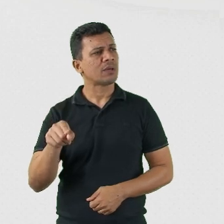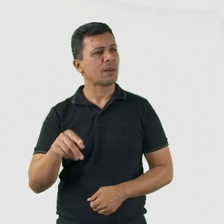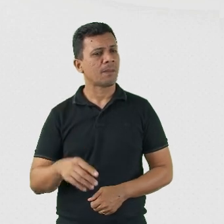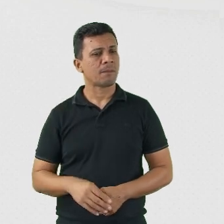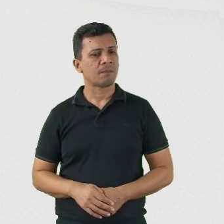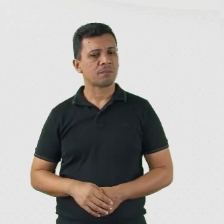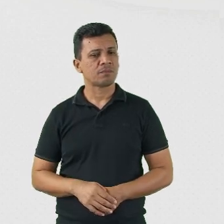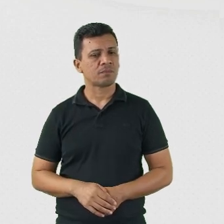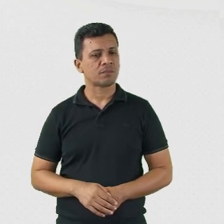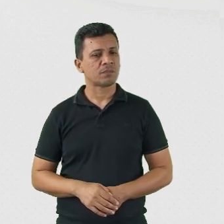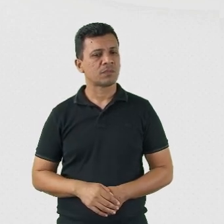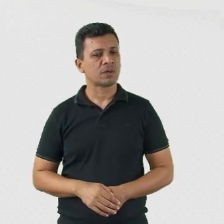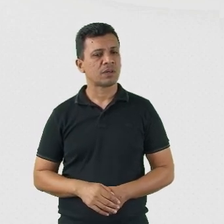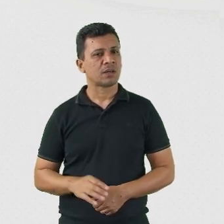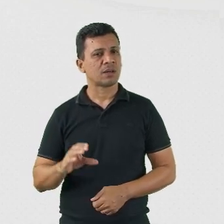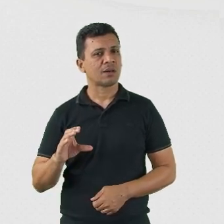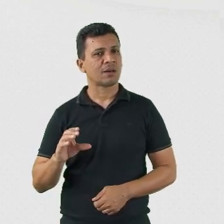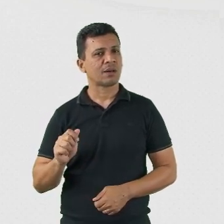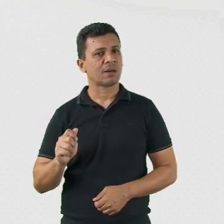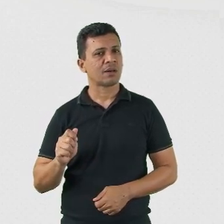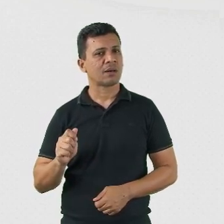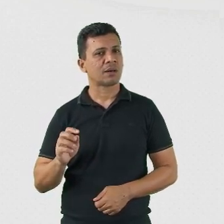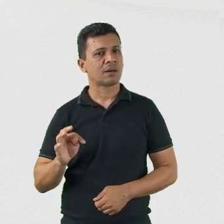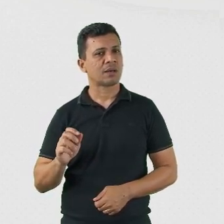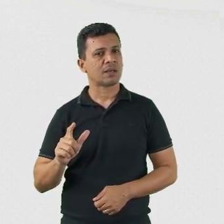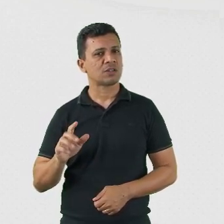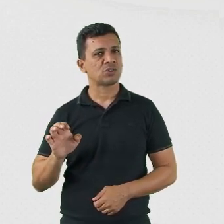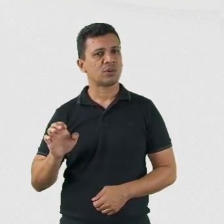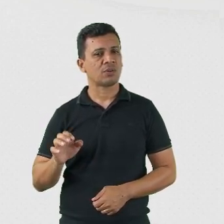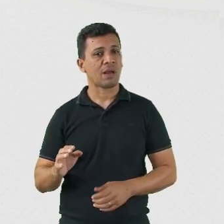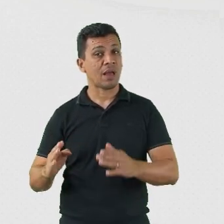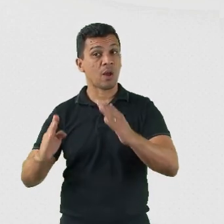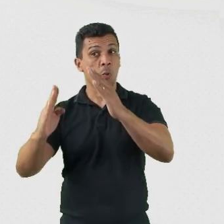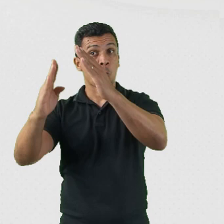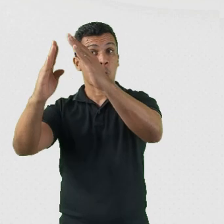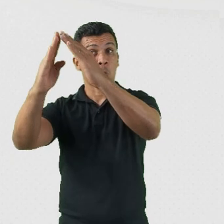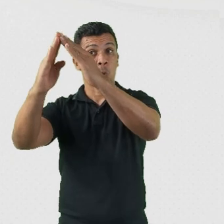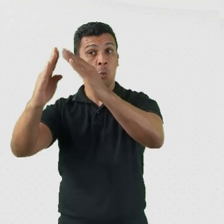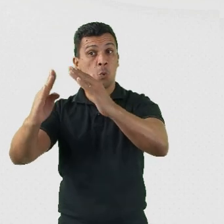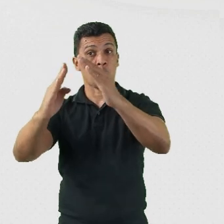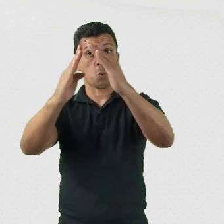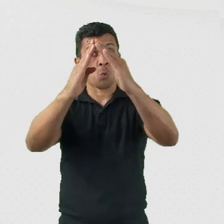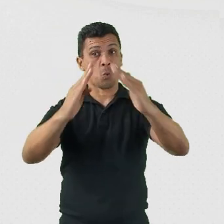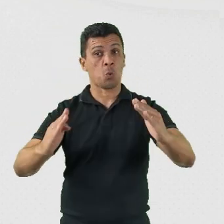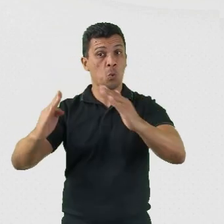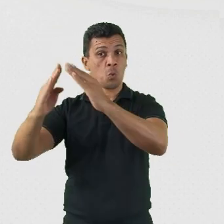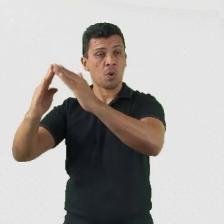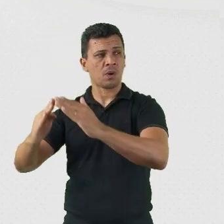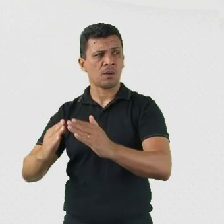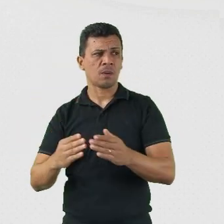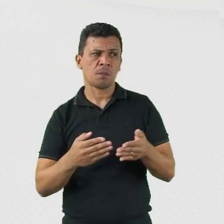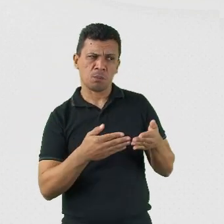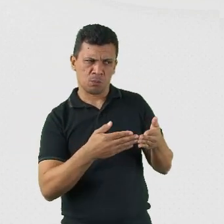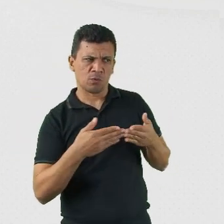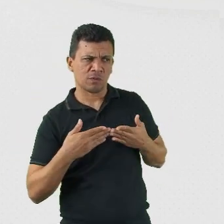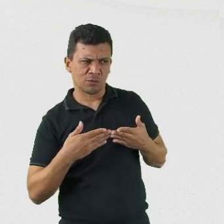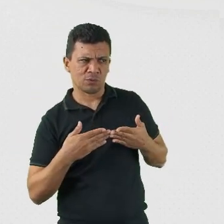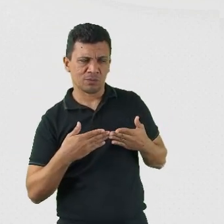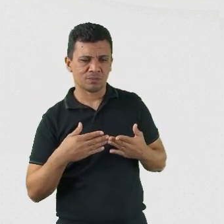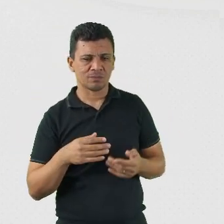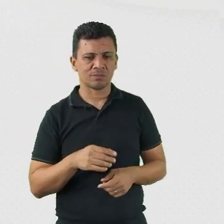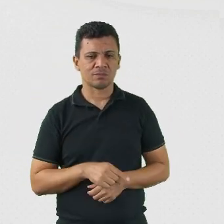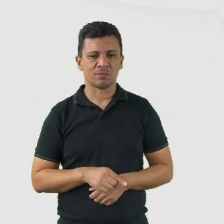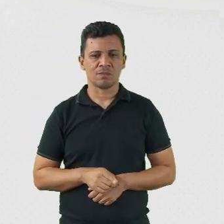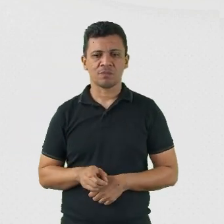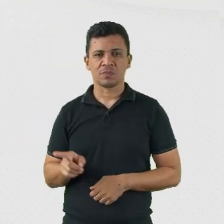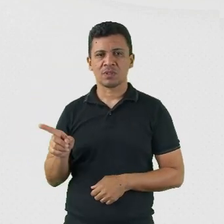o castle. O que é esse castle? É o castelo. E aí ele coloca no final, please, por favor. E aí ela